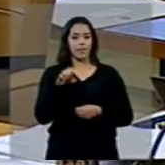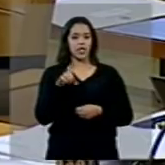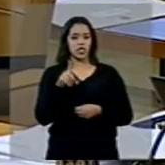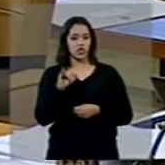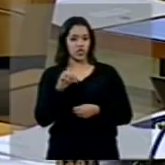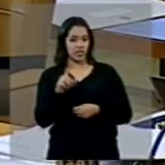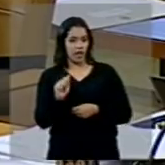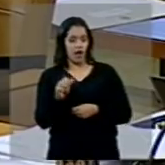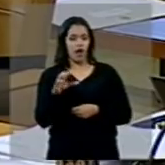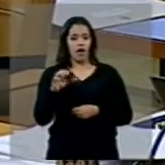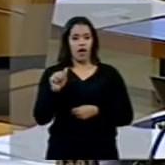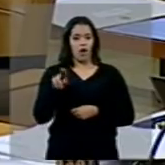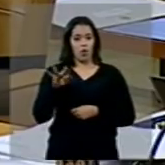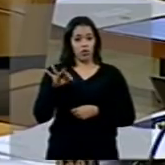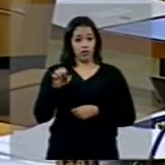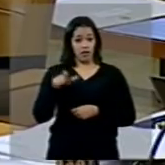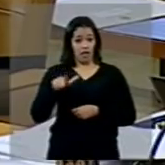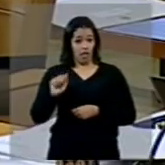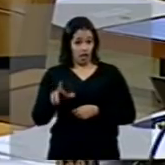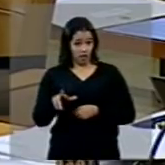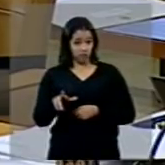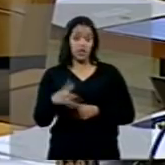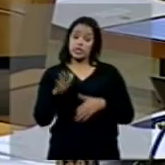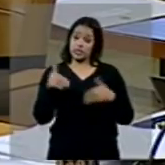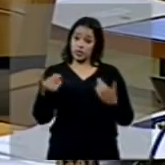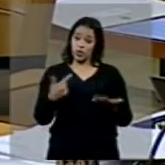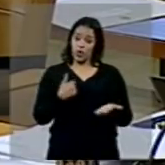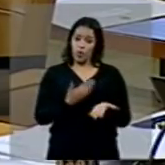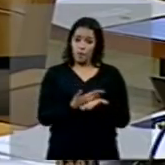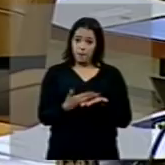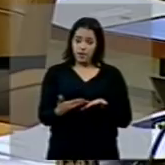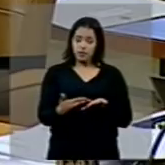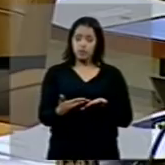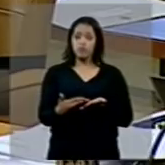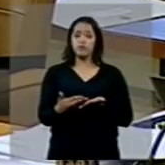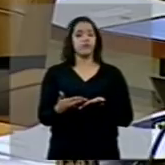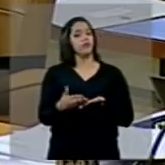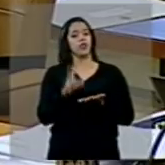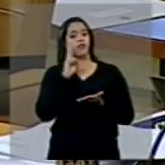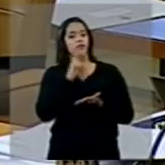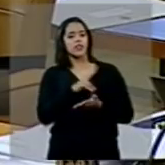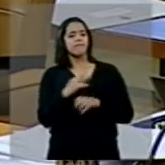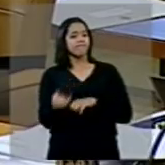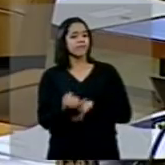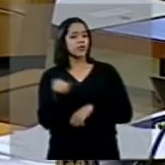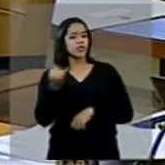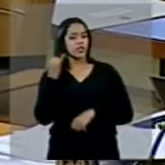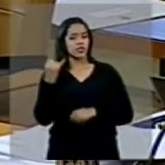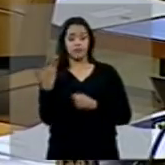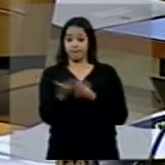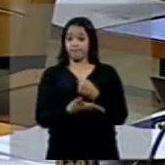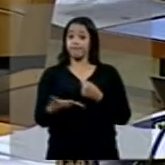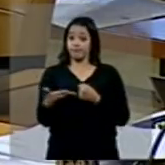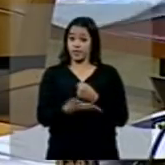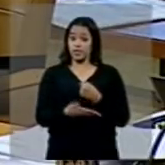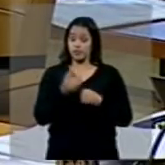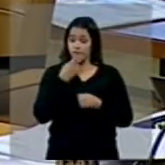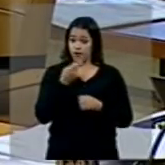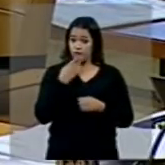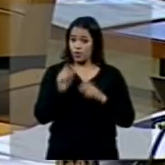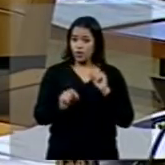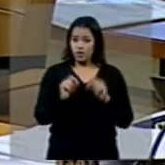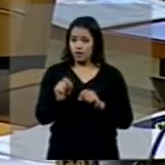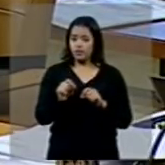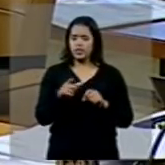E, portanto, principio pela questão atinente à relevância do fundamento, dizendo que,